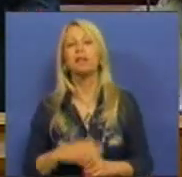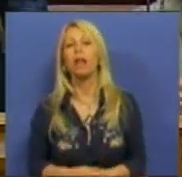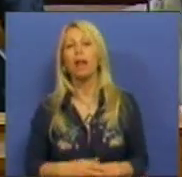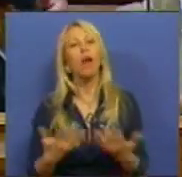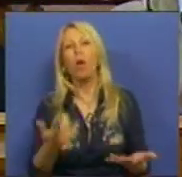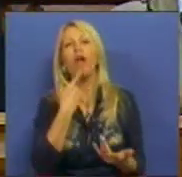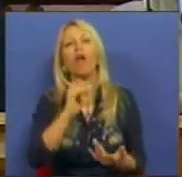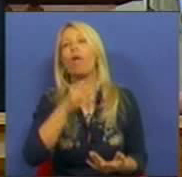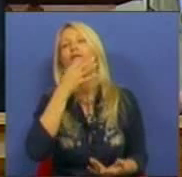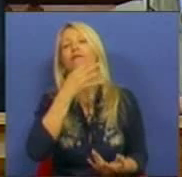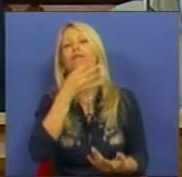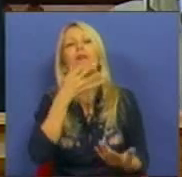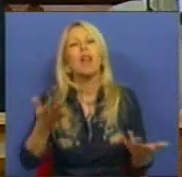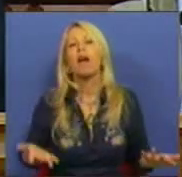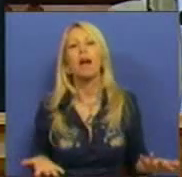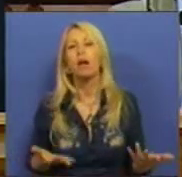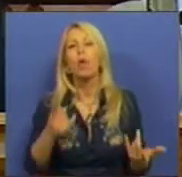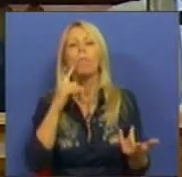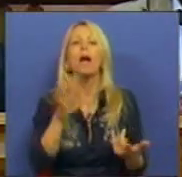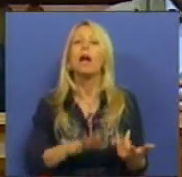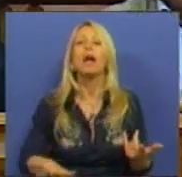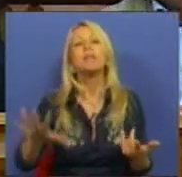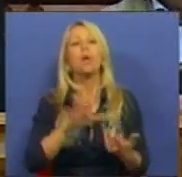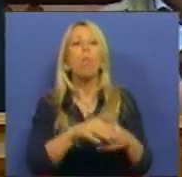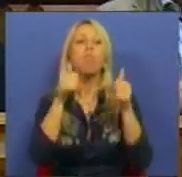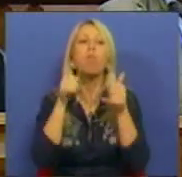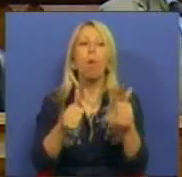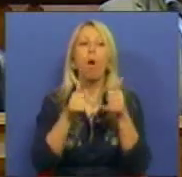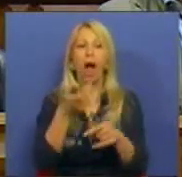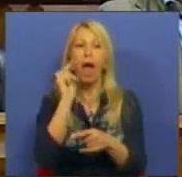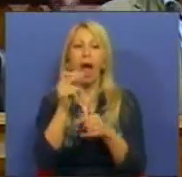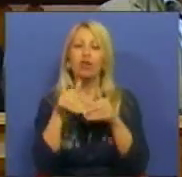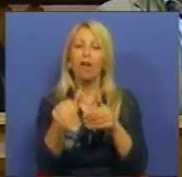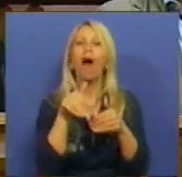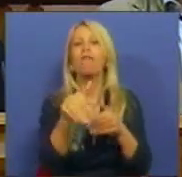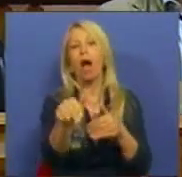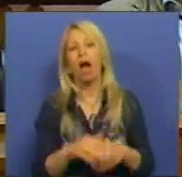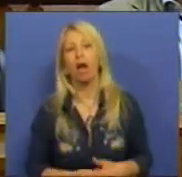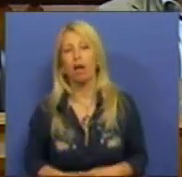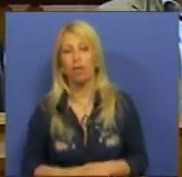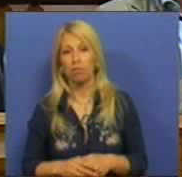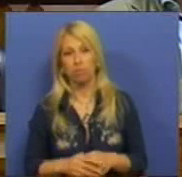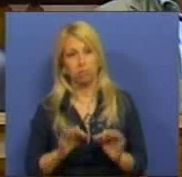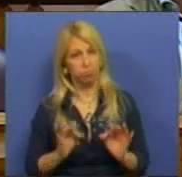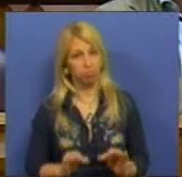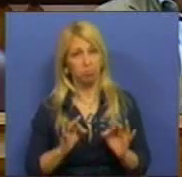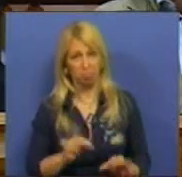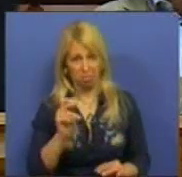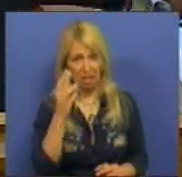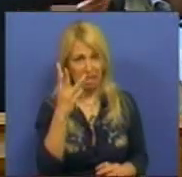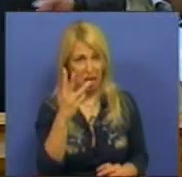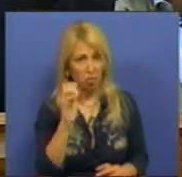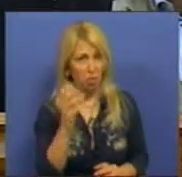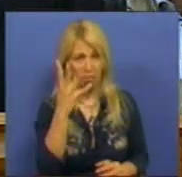podem falar de uma circunstância boa daqui a vários anos, não são seguramente 3 anos nem